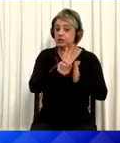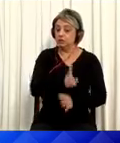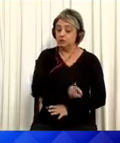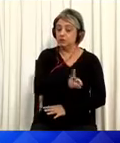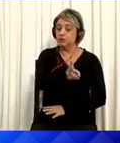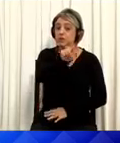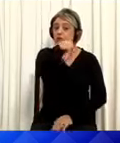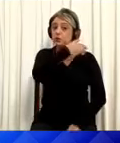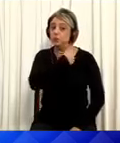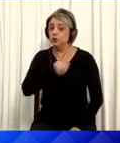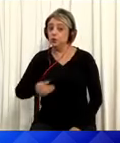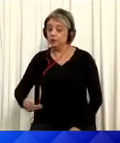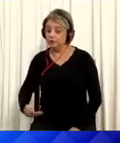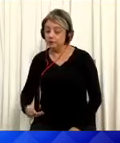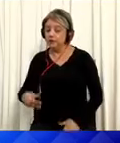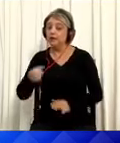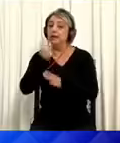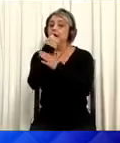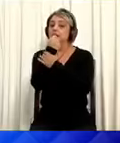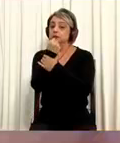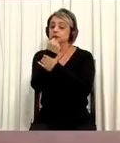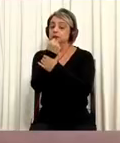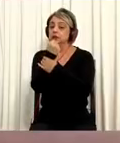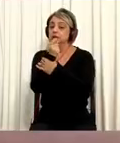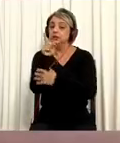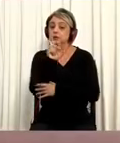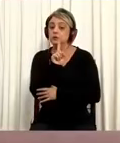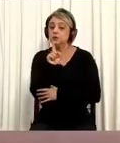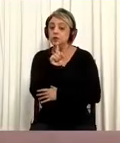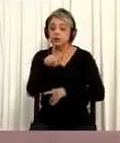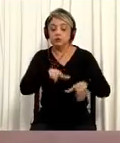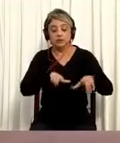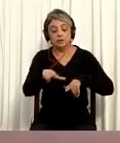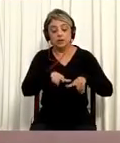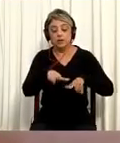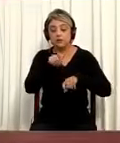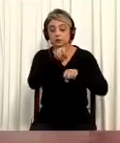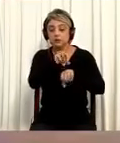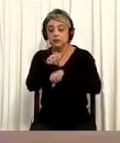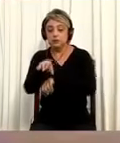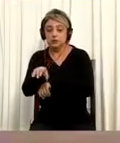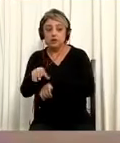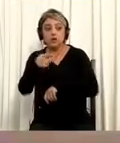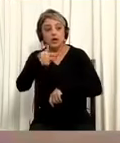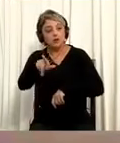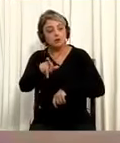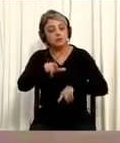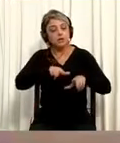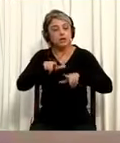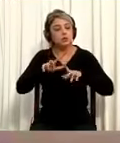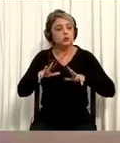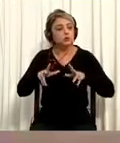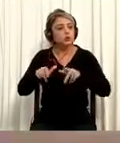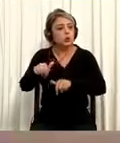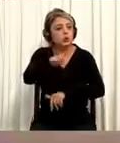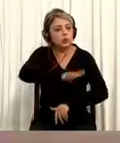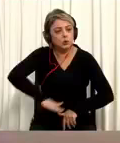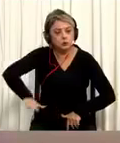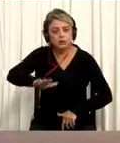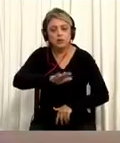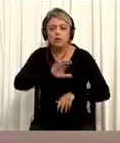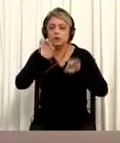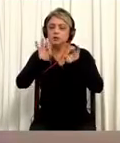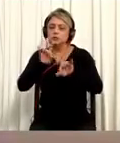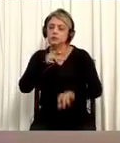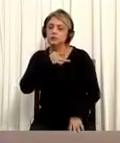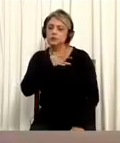que o governo garanta, né, não só aos trabalhadores de educação, mas aos trabalhadores de todos os segmentos, especialmente